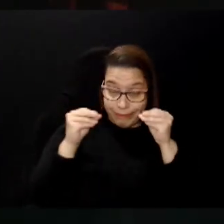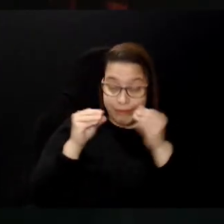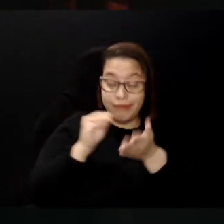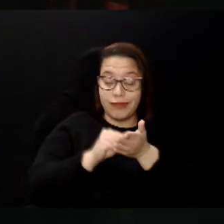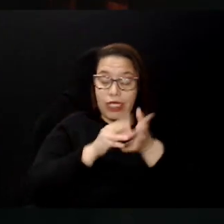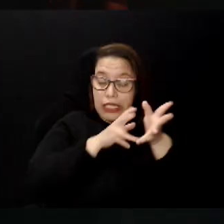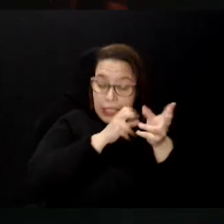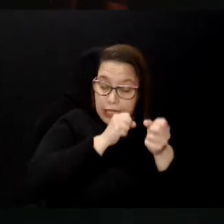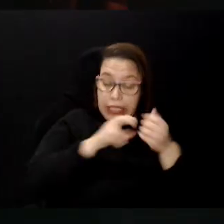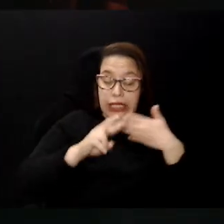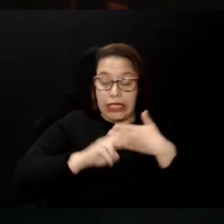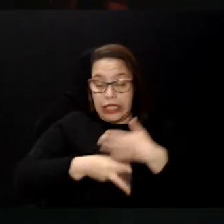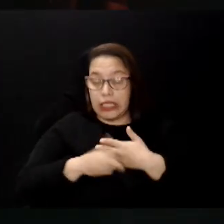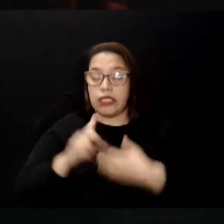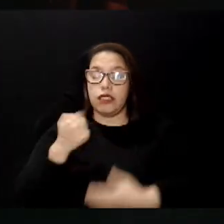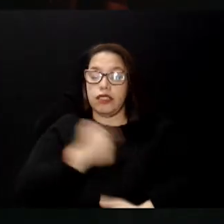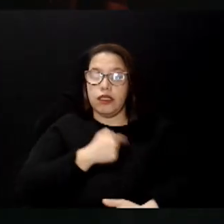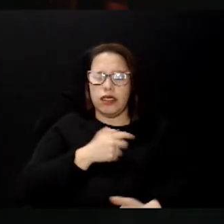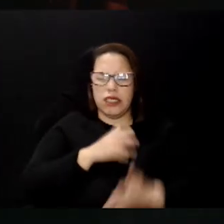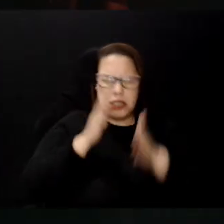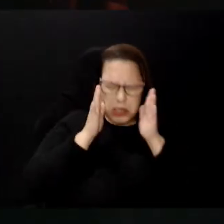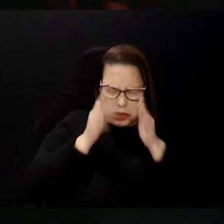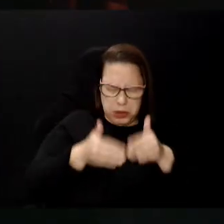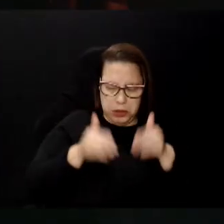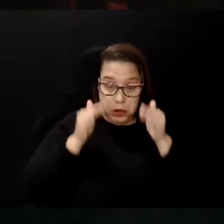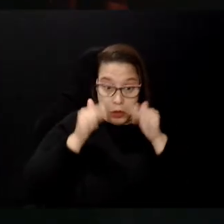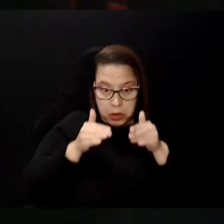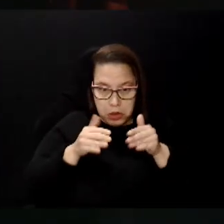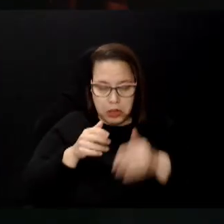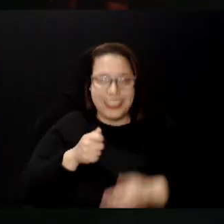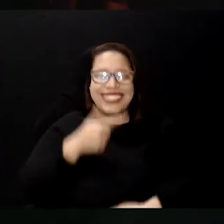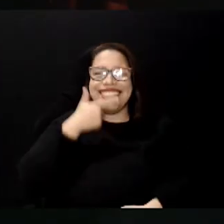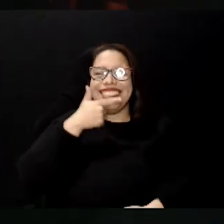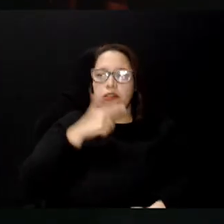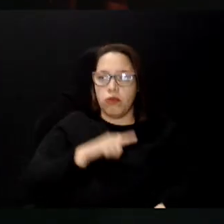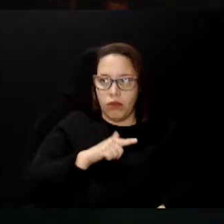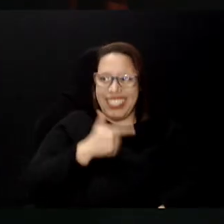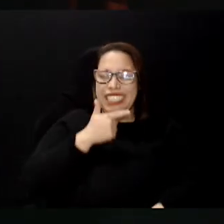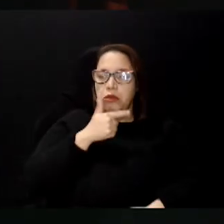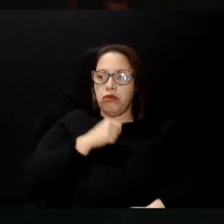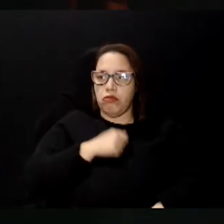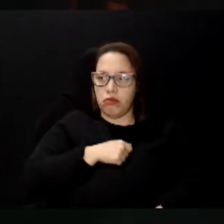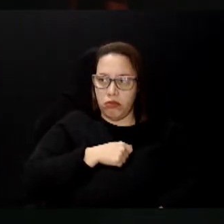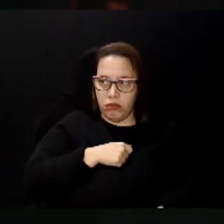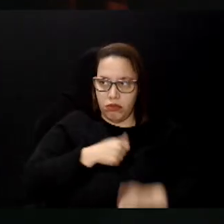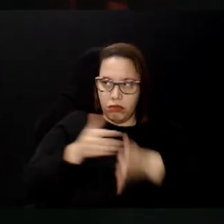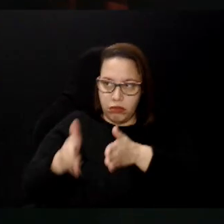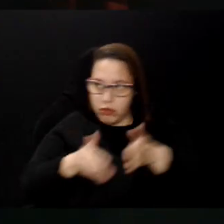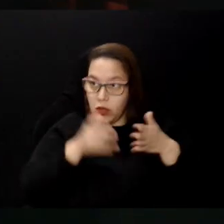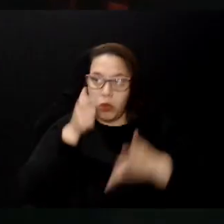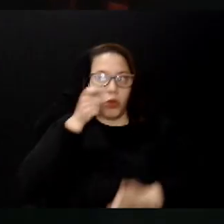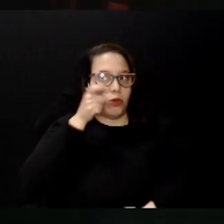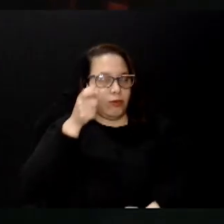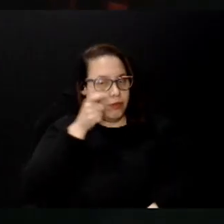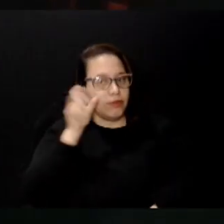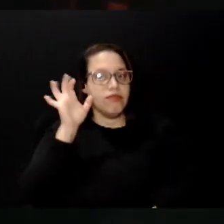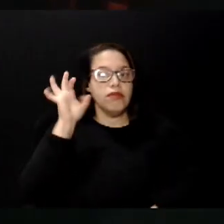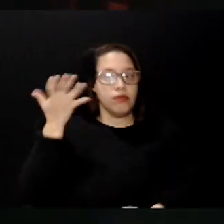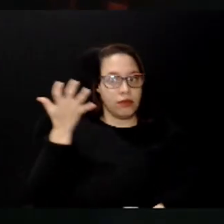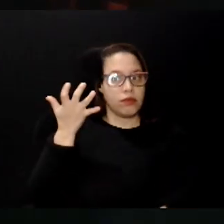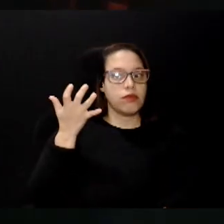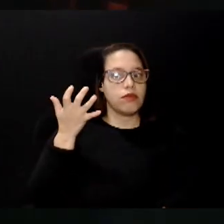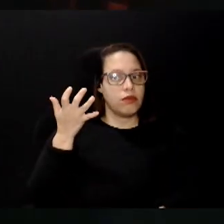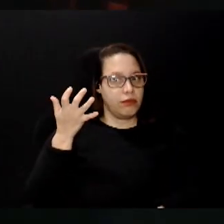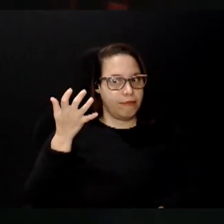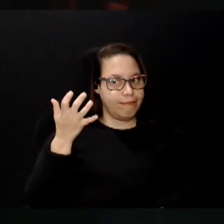afeta na nossa concentração, no nosso humor, na nossa produtividade. É bem interessante, eu acho que é algo que acontece com quase